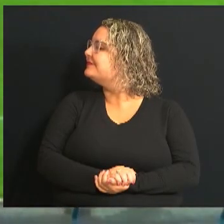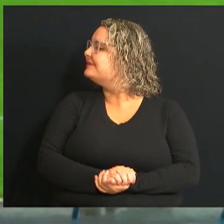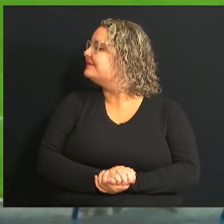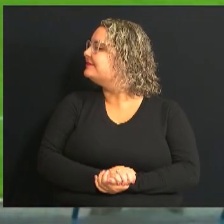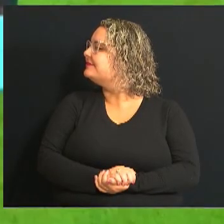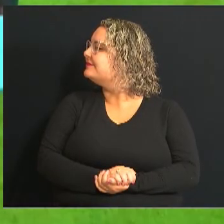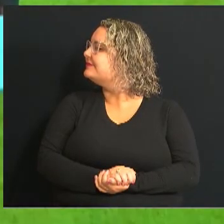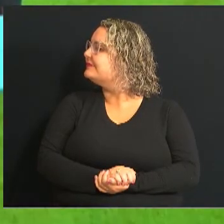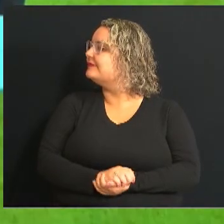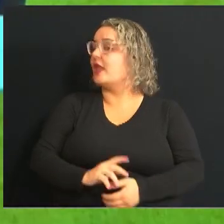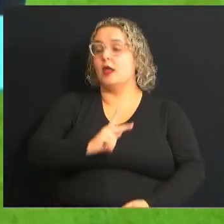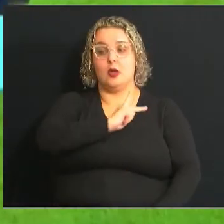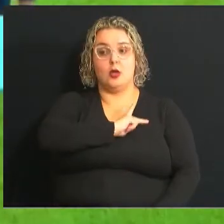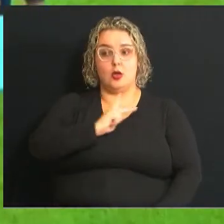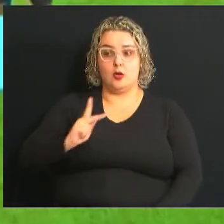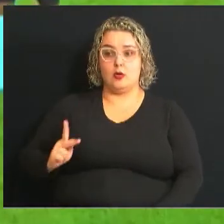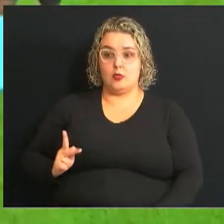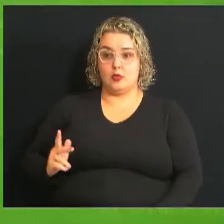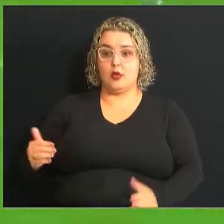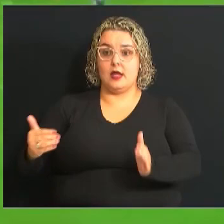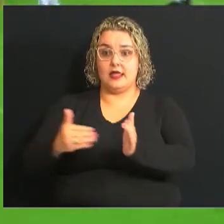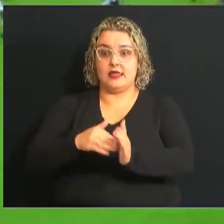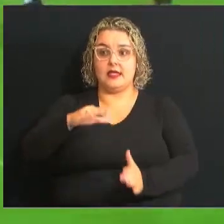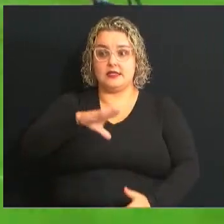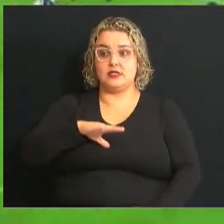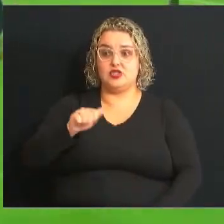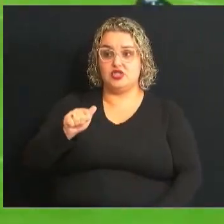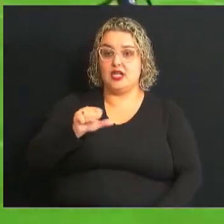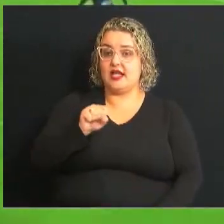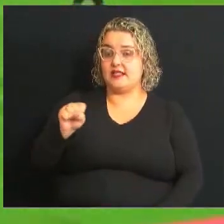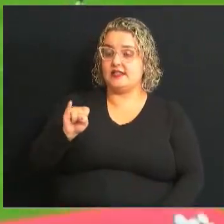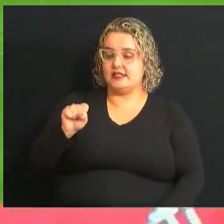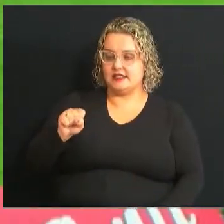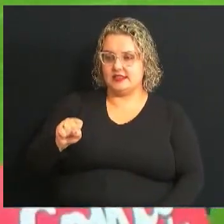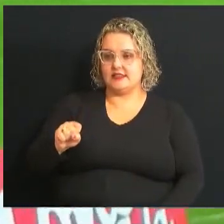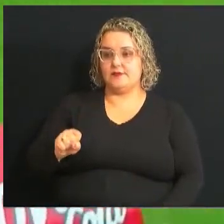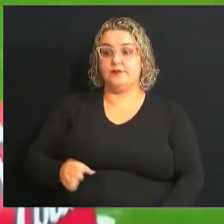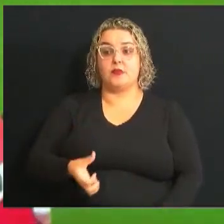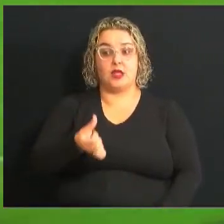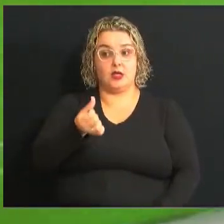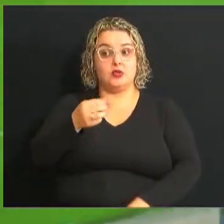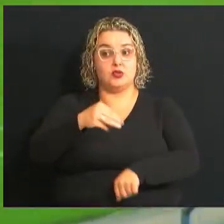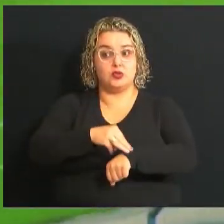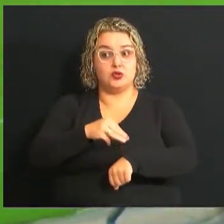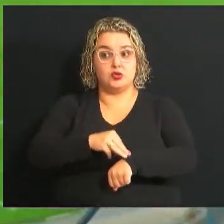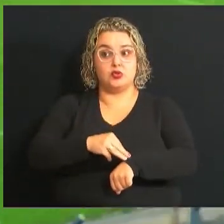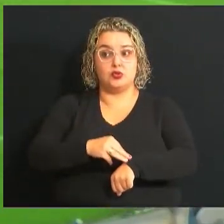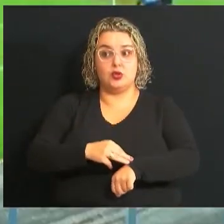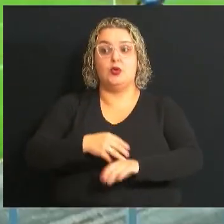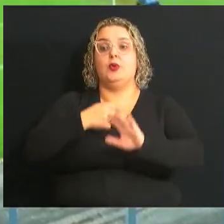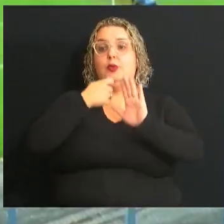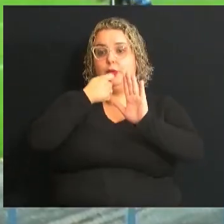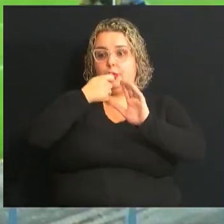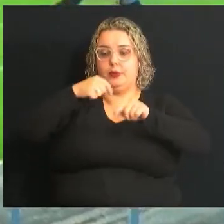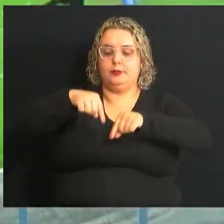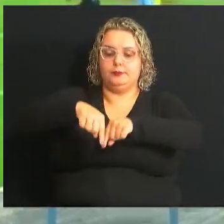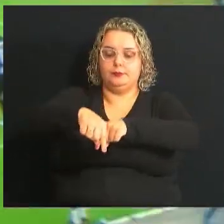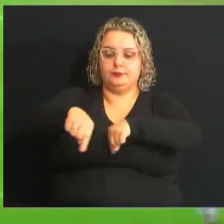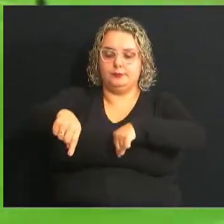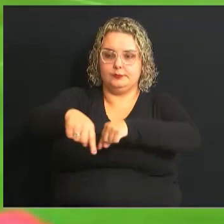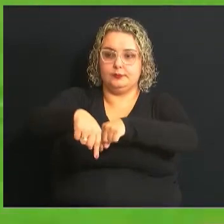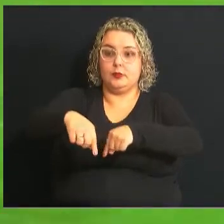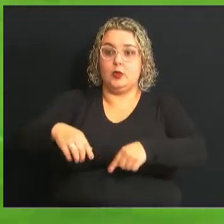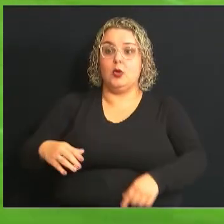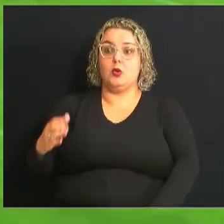A Ponte Preta foi até a cidade de Assis e logo aos 6 minutos, após cobrança de escanteio, o